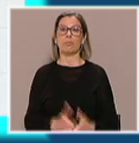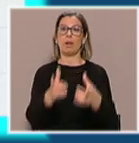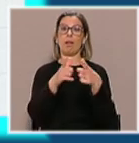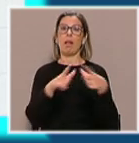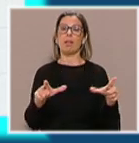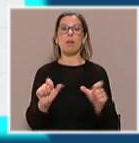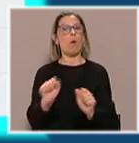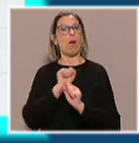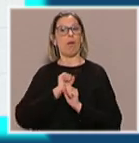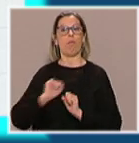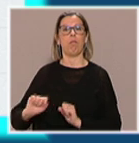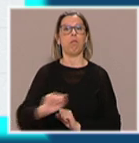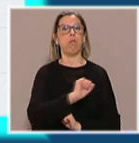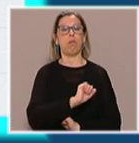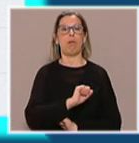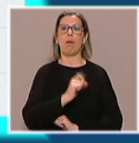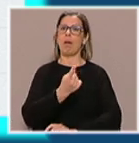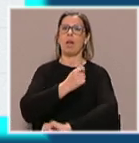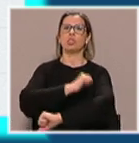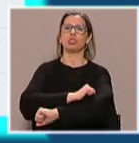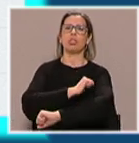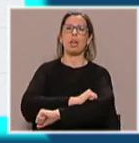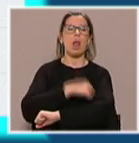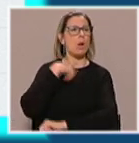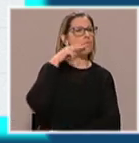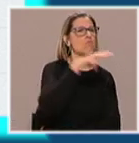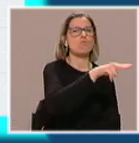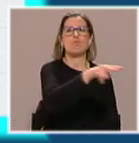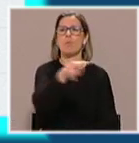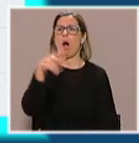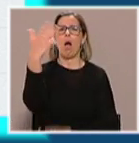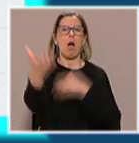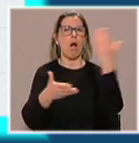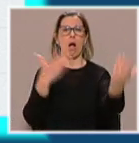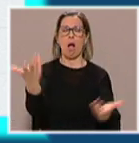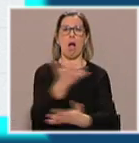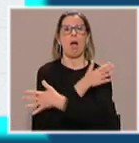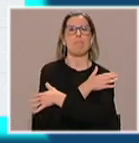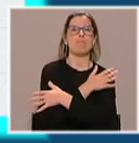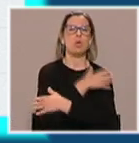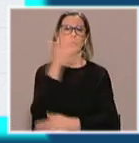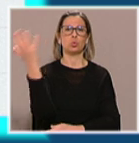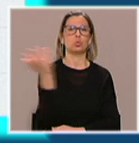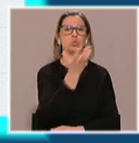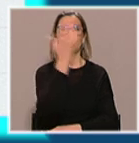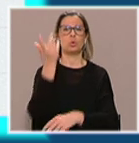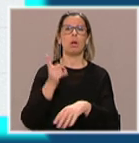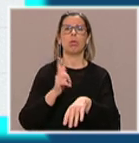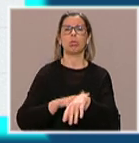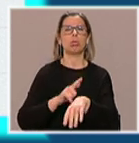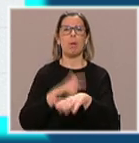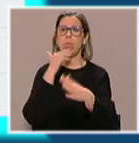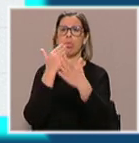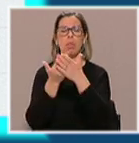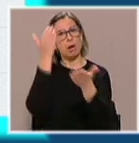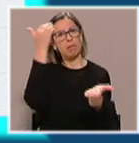A língua que é nossa é uma janela por onde viajam amigos, culturas, tempos que inventam o futuro.